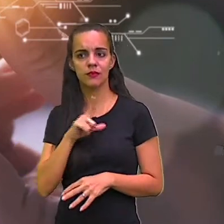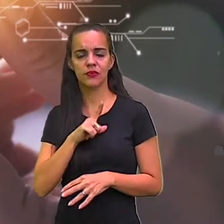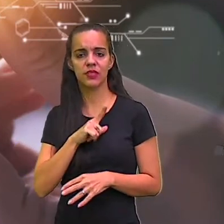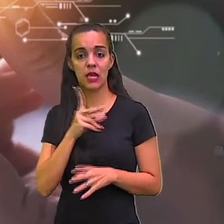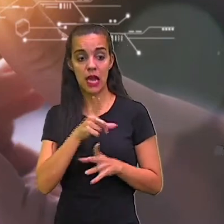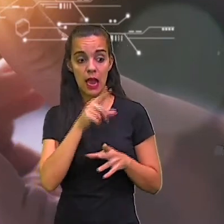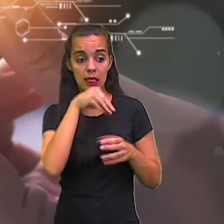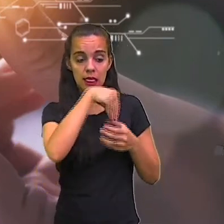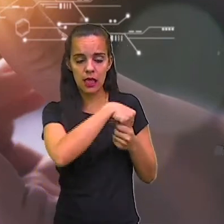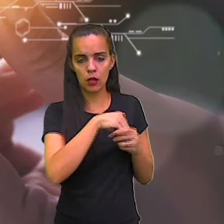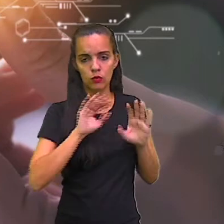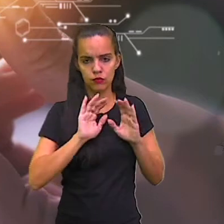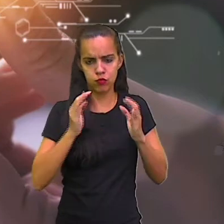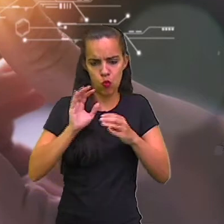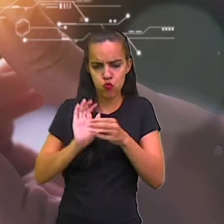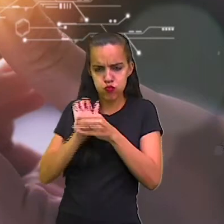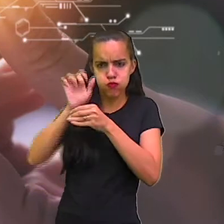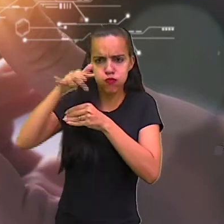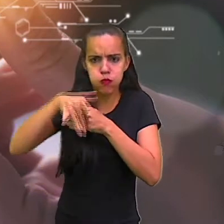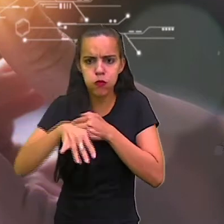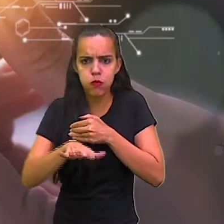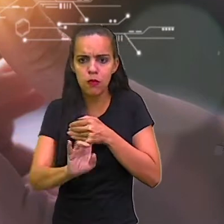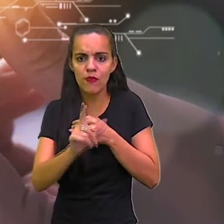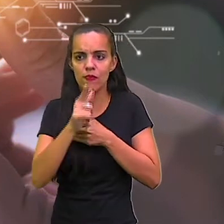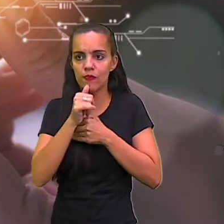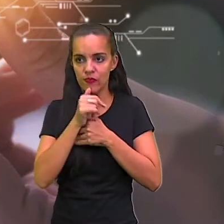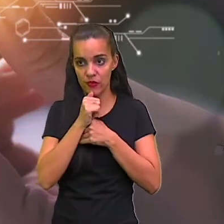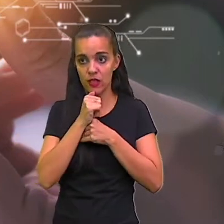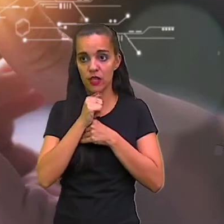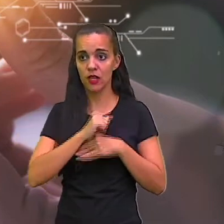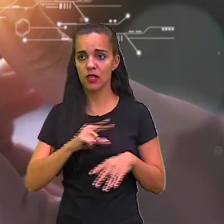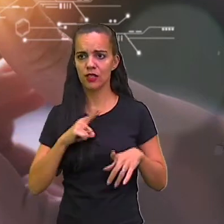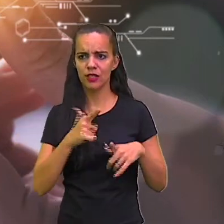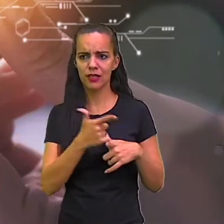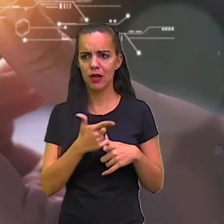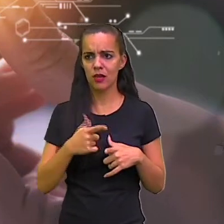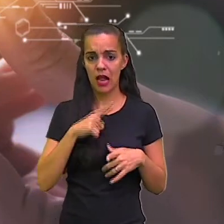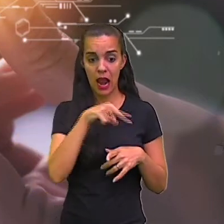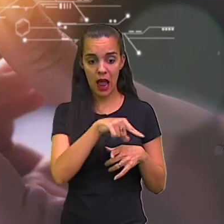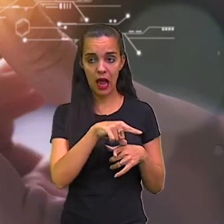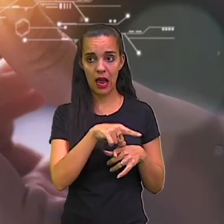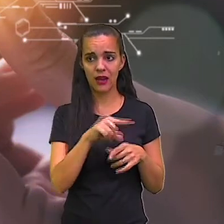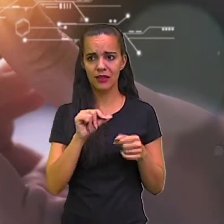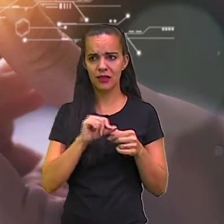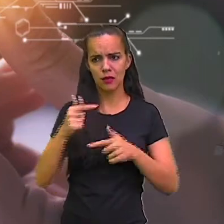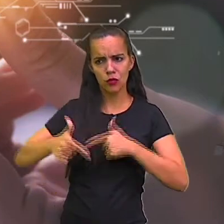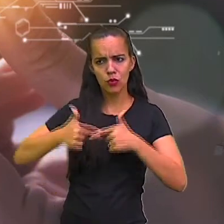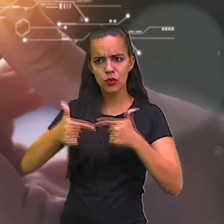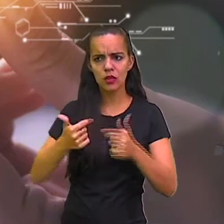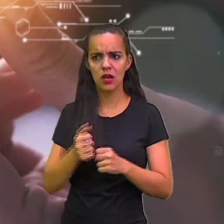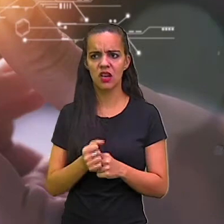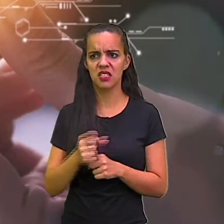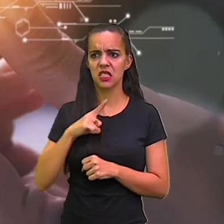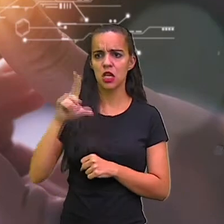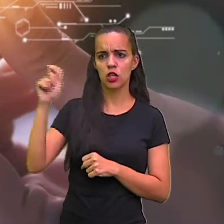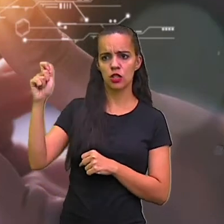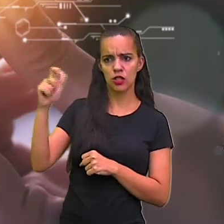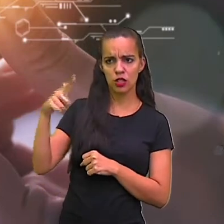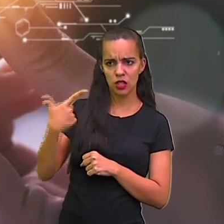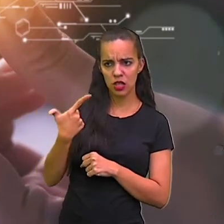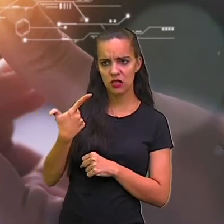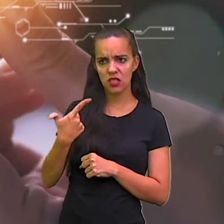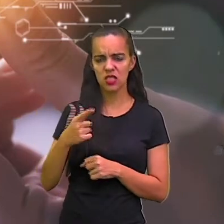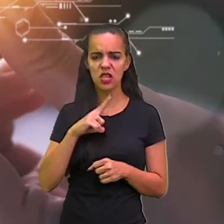hidrelétricas porém sua produção é também feita nas Usinas eólicas e Solares